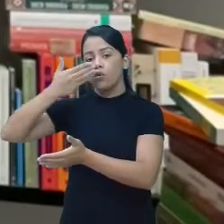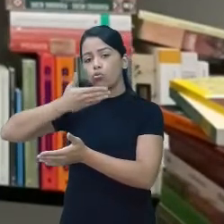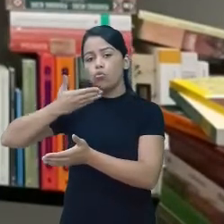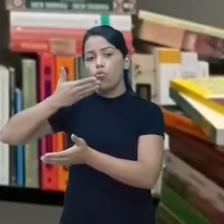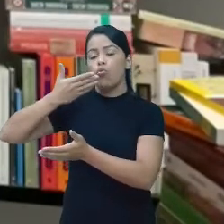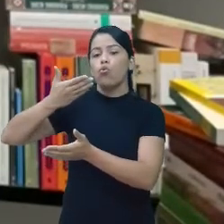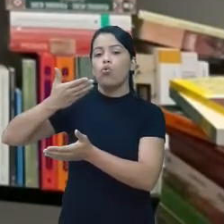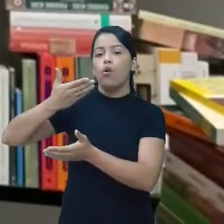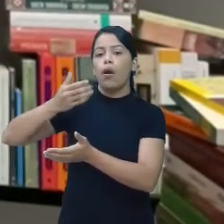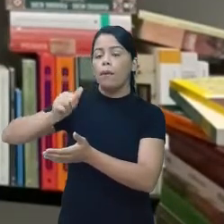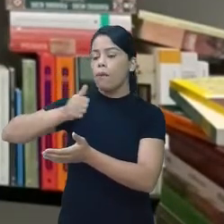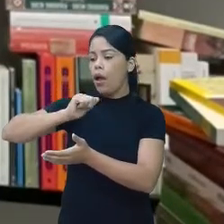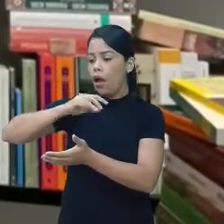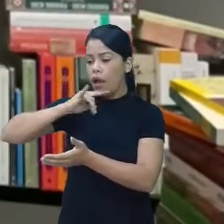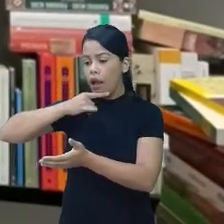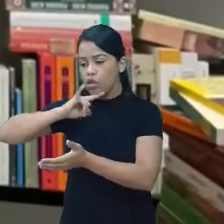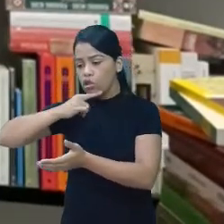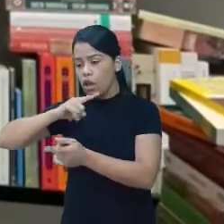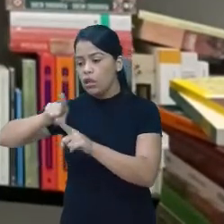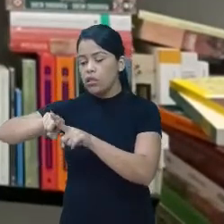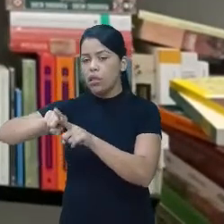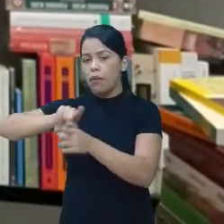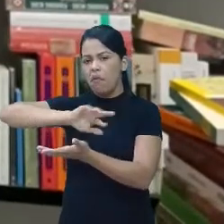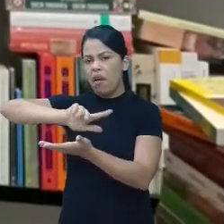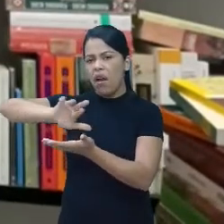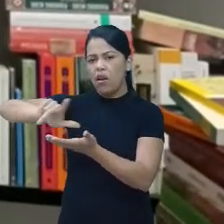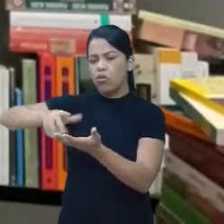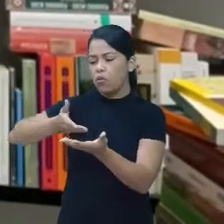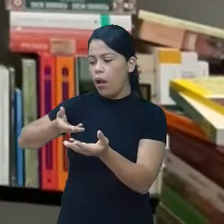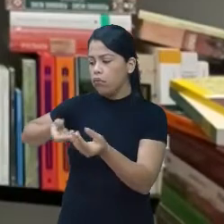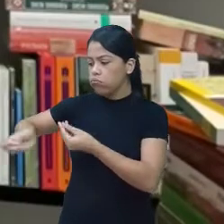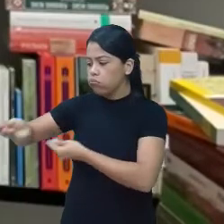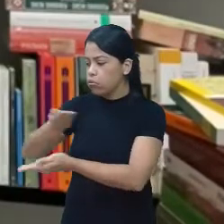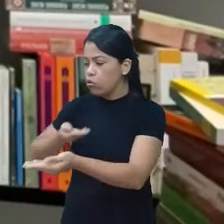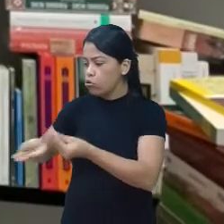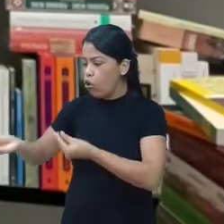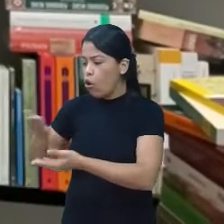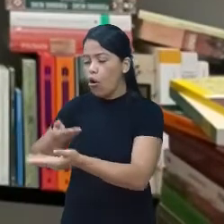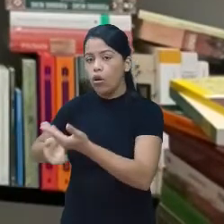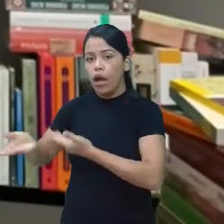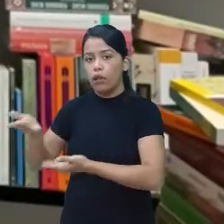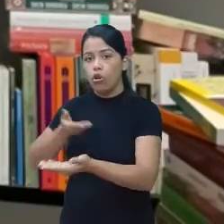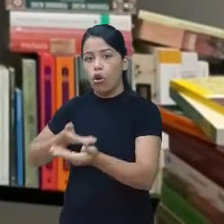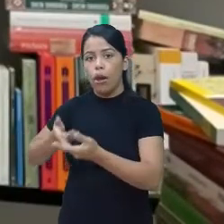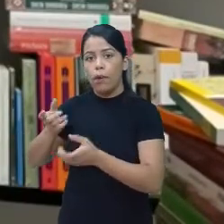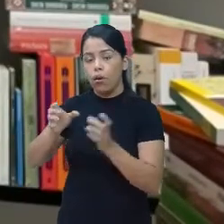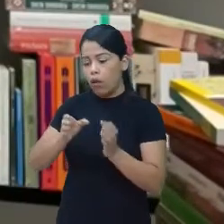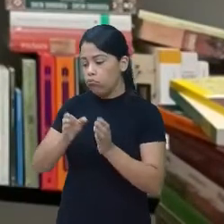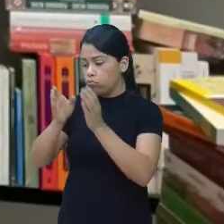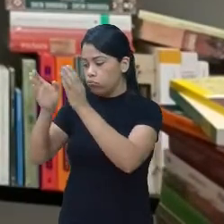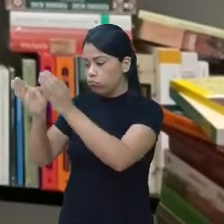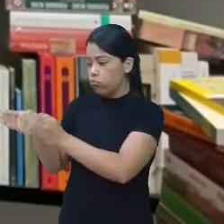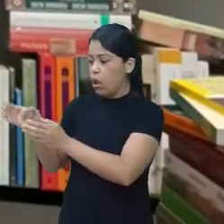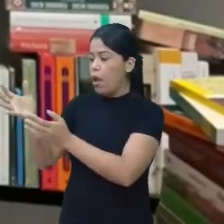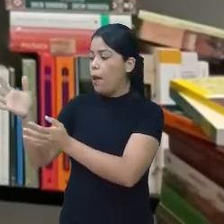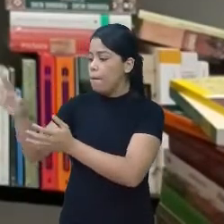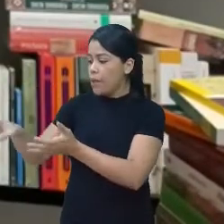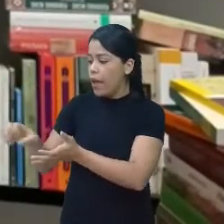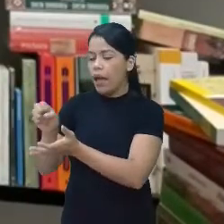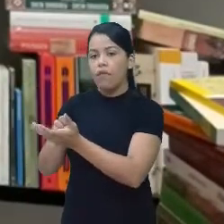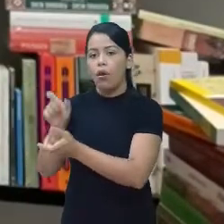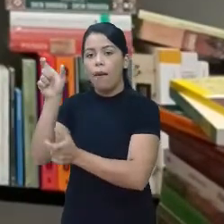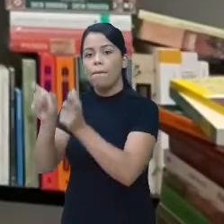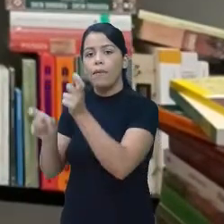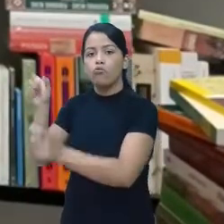com cachaça e outros elementos, né, para trocar por gente na África. Em determinado momento eles trocam por dinheiro mesmo, mas